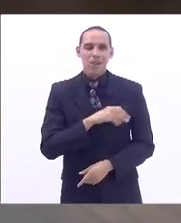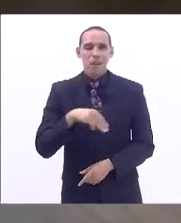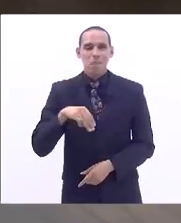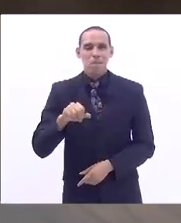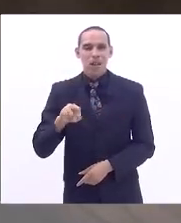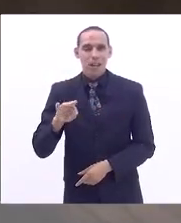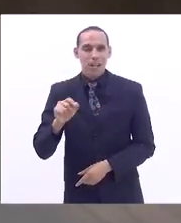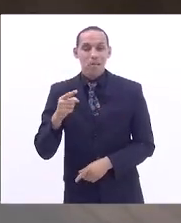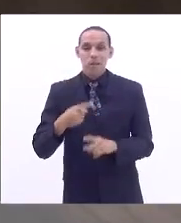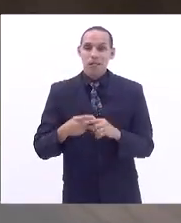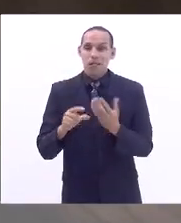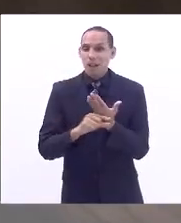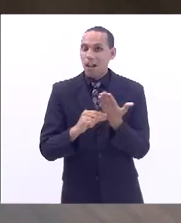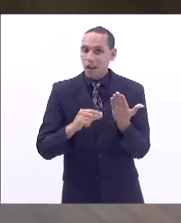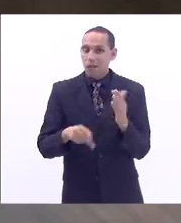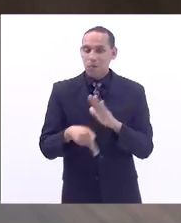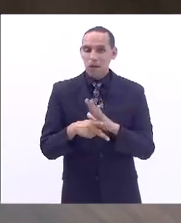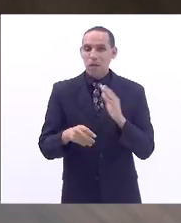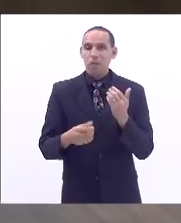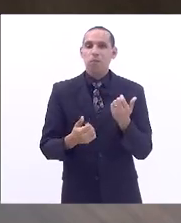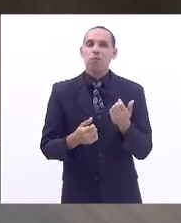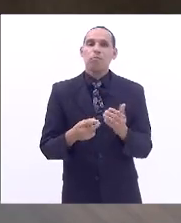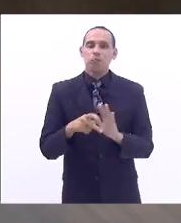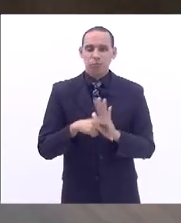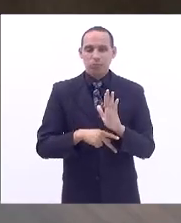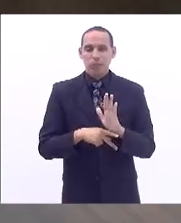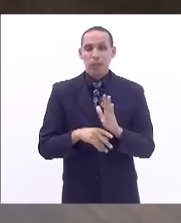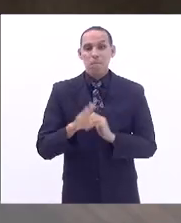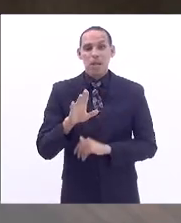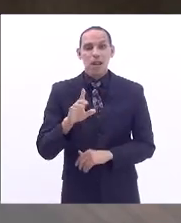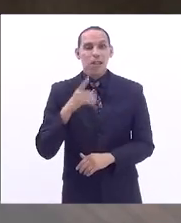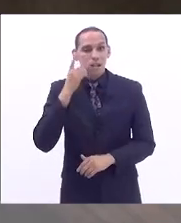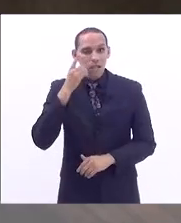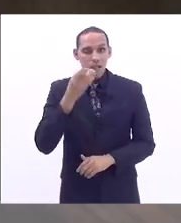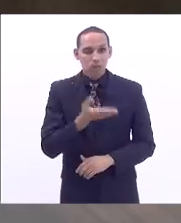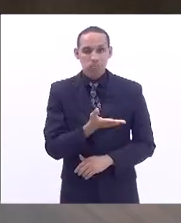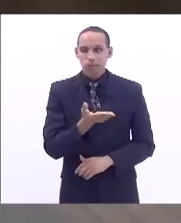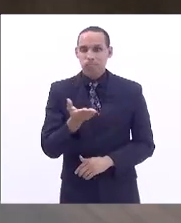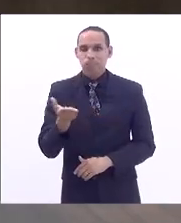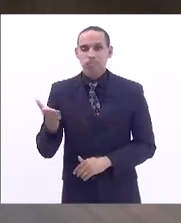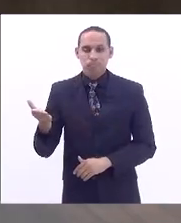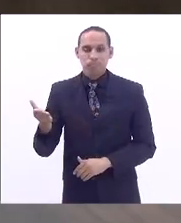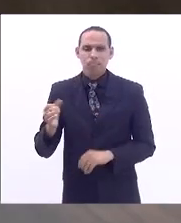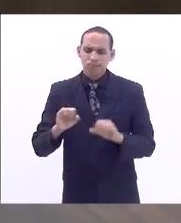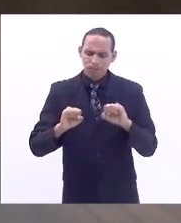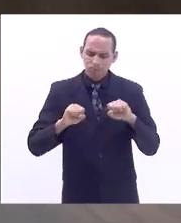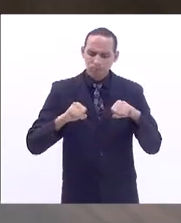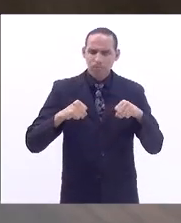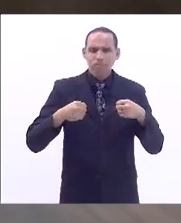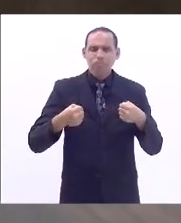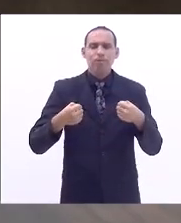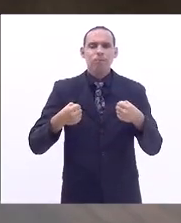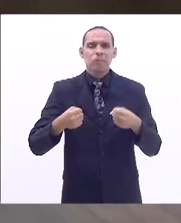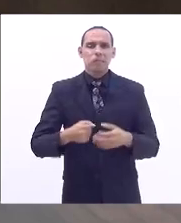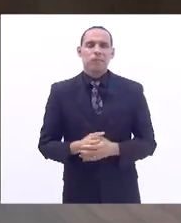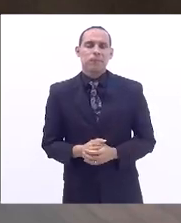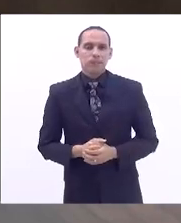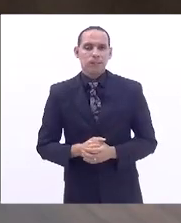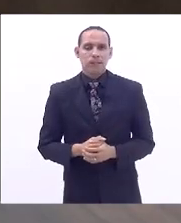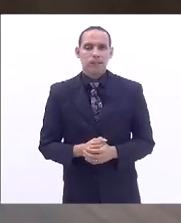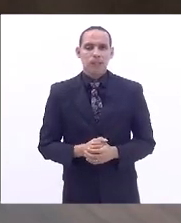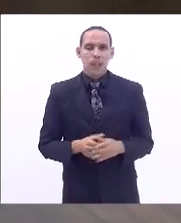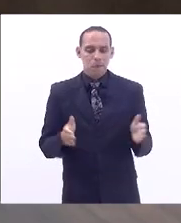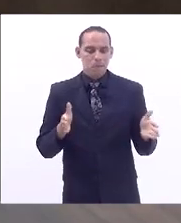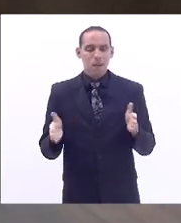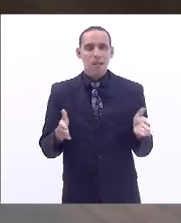ela ser a autora do projeto mas deputados aqui que vem empenhando a sua